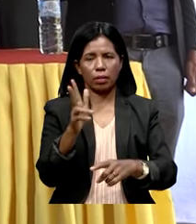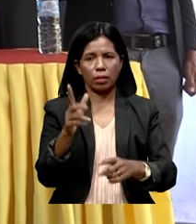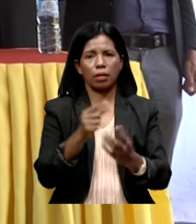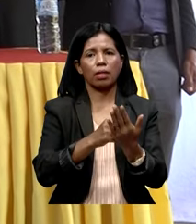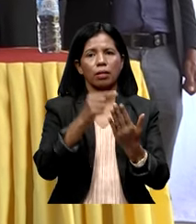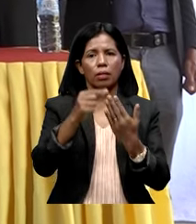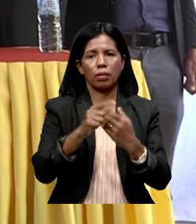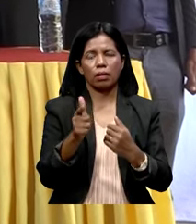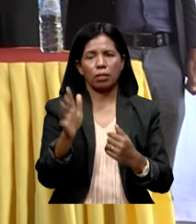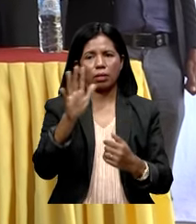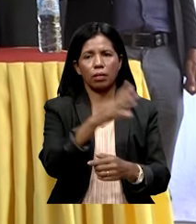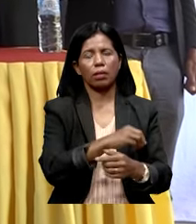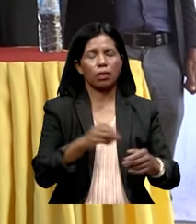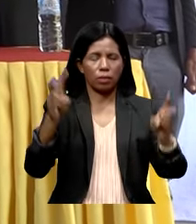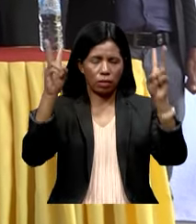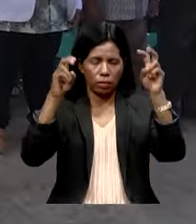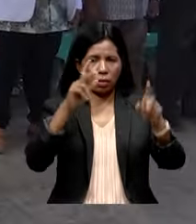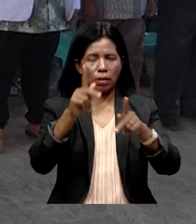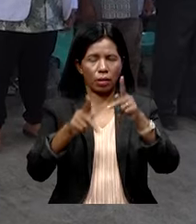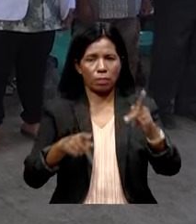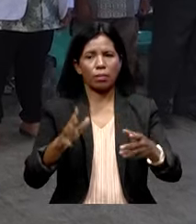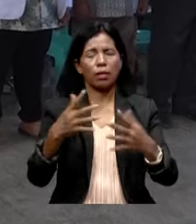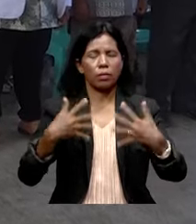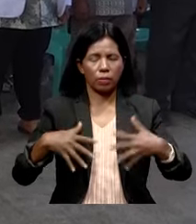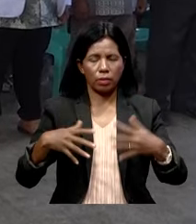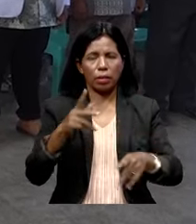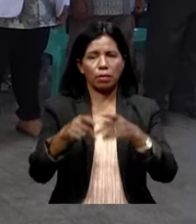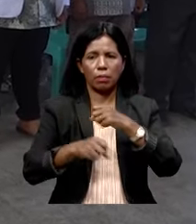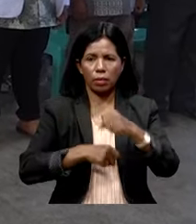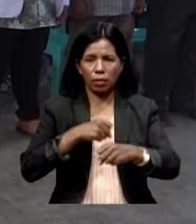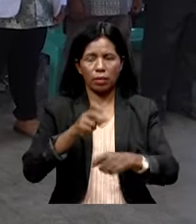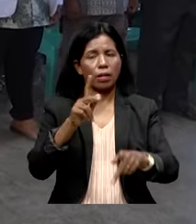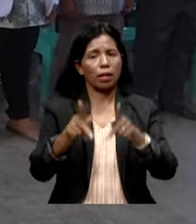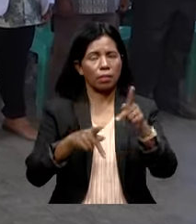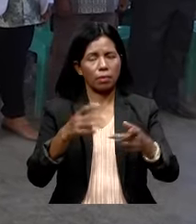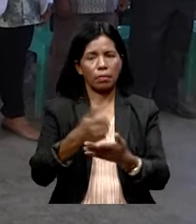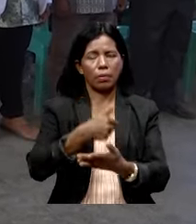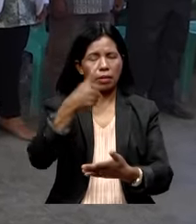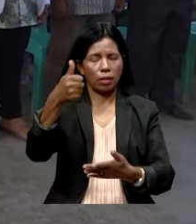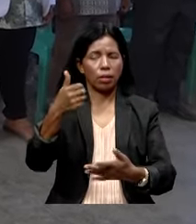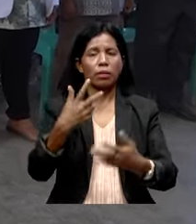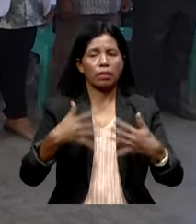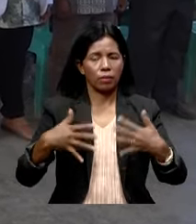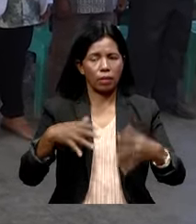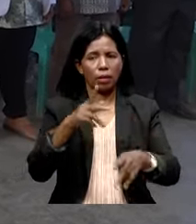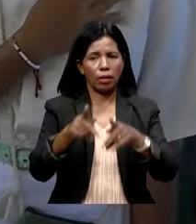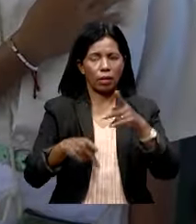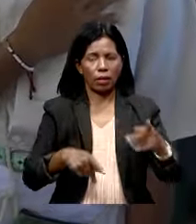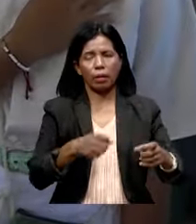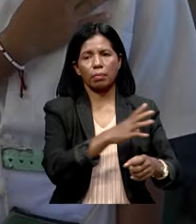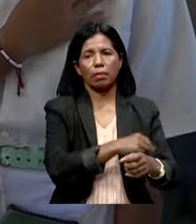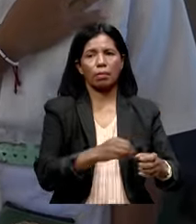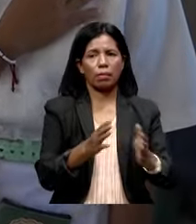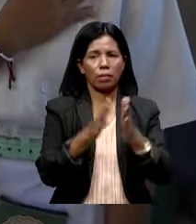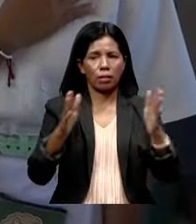Ruanulu Resin 5, onde a tema povo makfunu, povo makterus, povo makmanamfunu, povo makeroi bot ba ukun rasikan